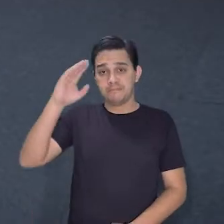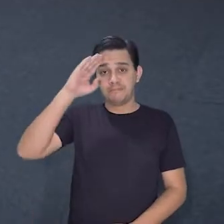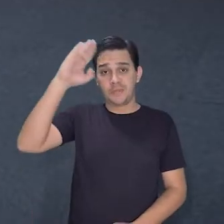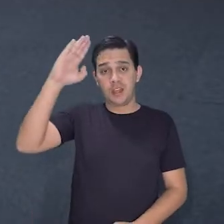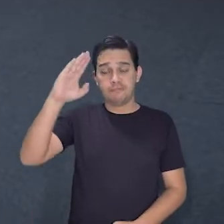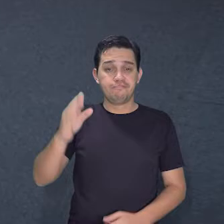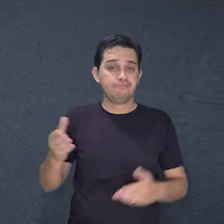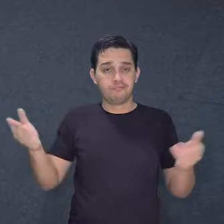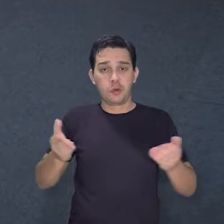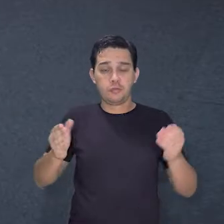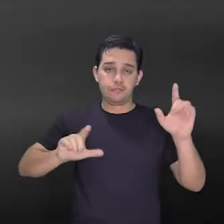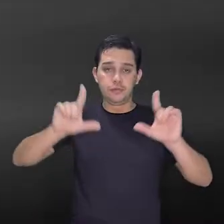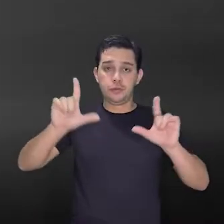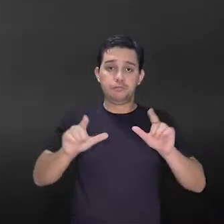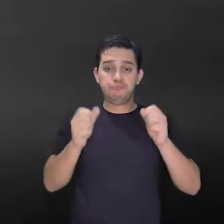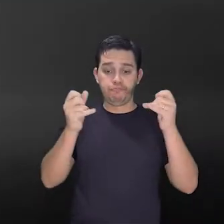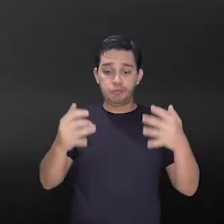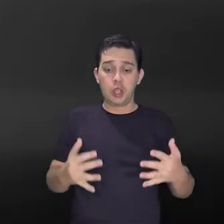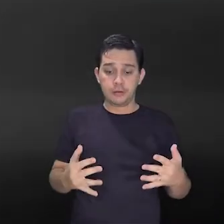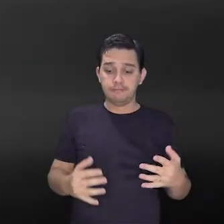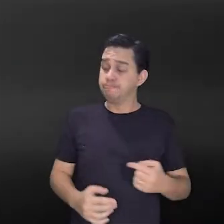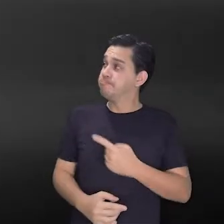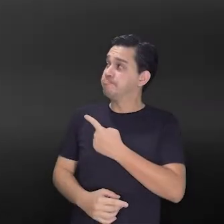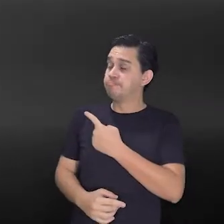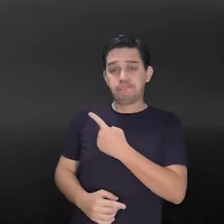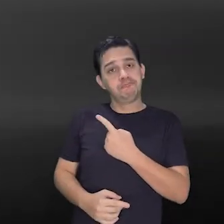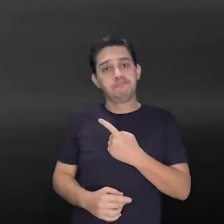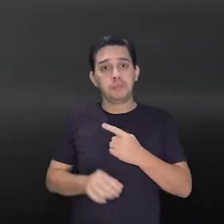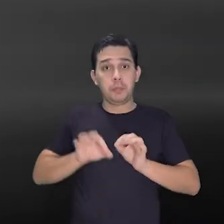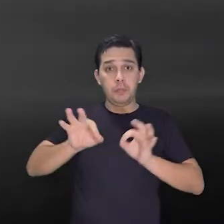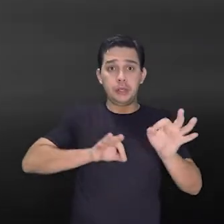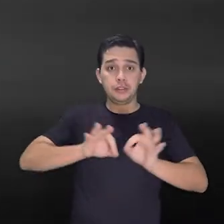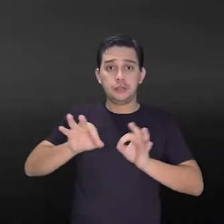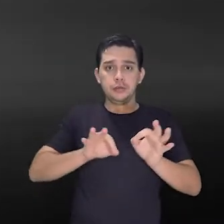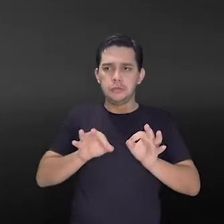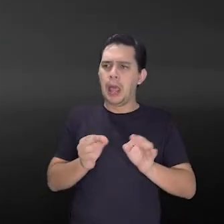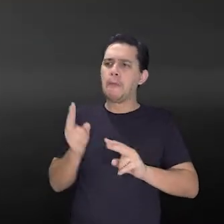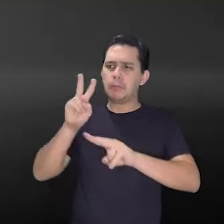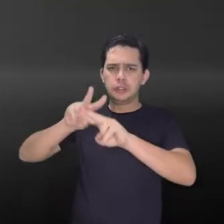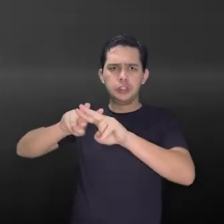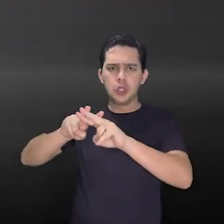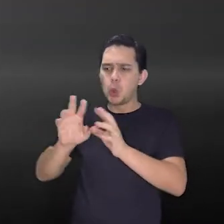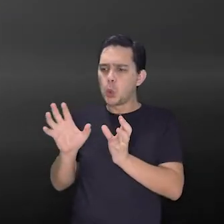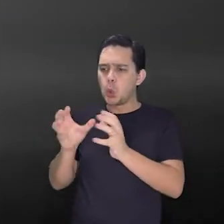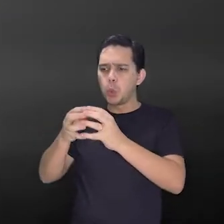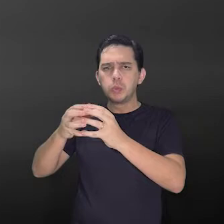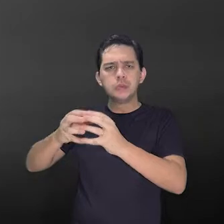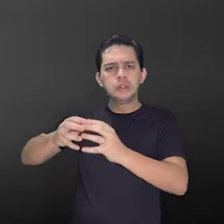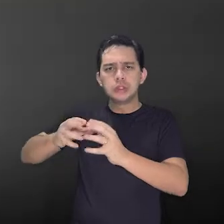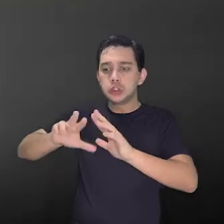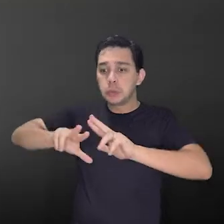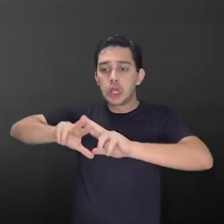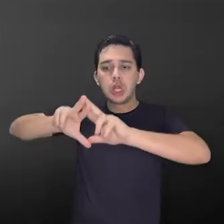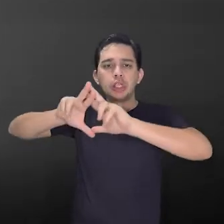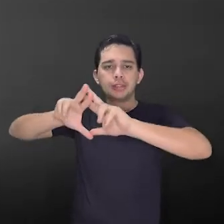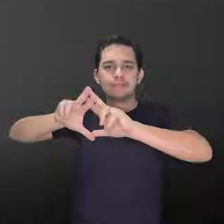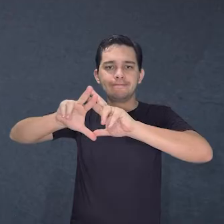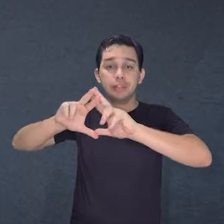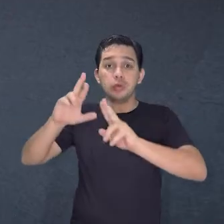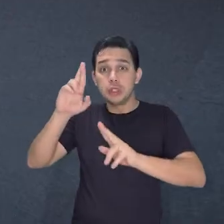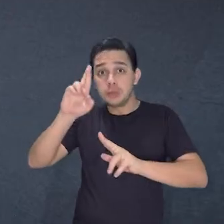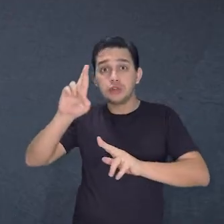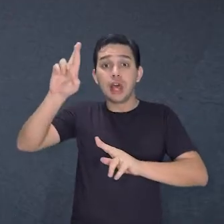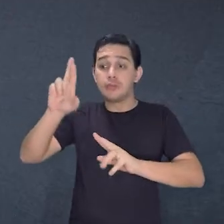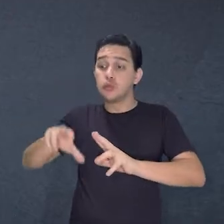Olá, nesta edição confira a operação para prender grupo miliciano liderado pelo vice-presidente da Câmara Municipal de Nilópolis,